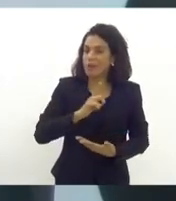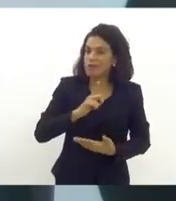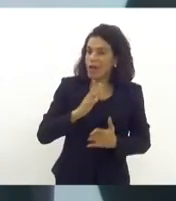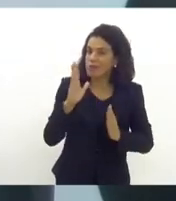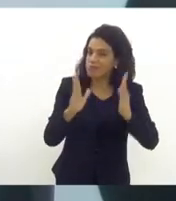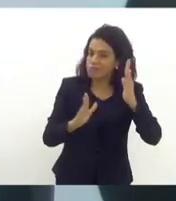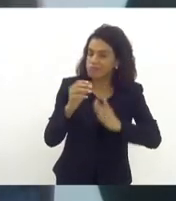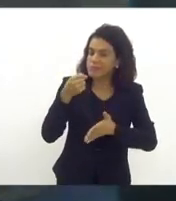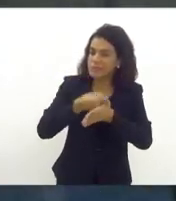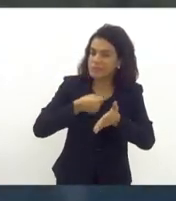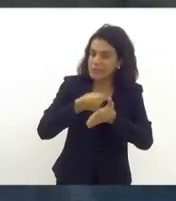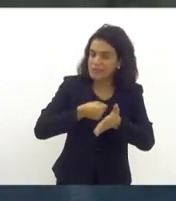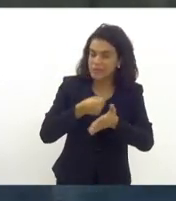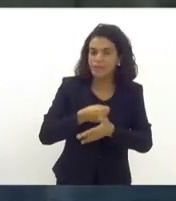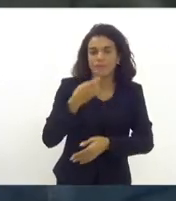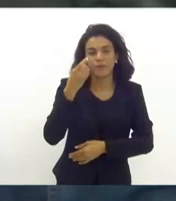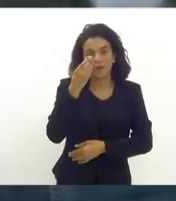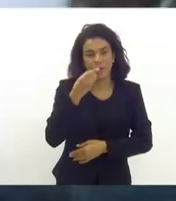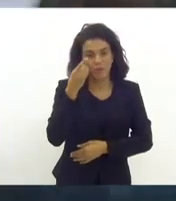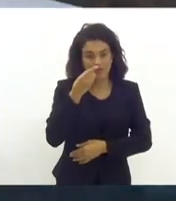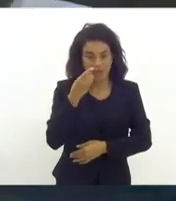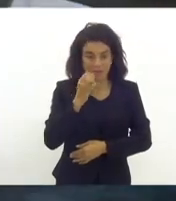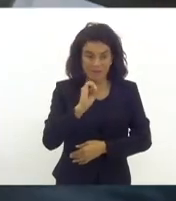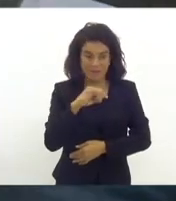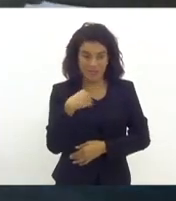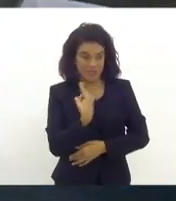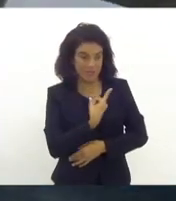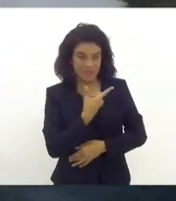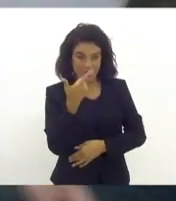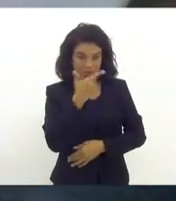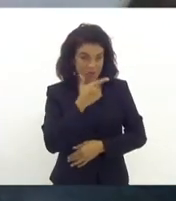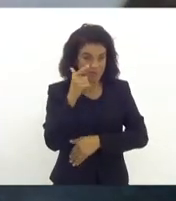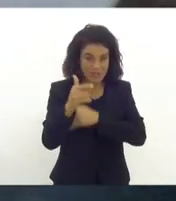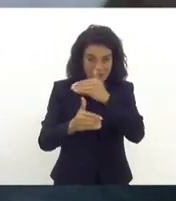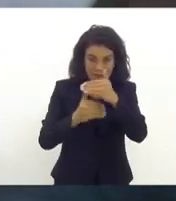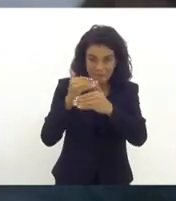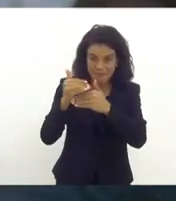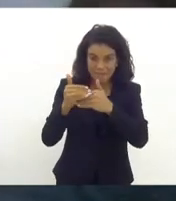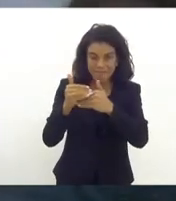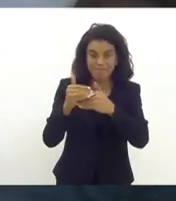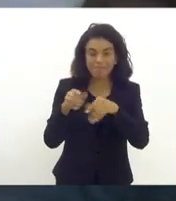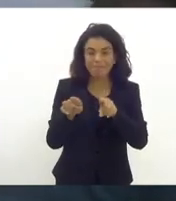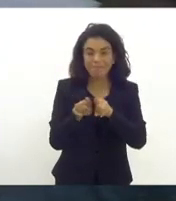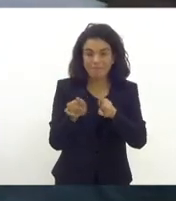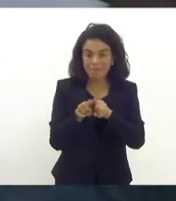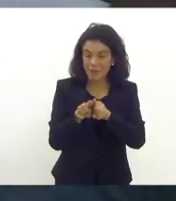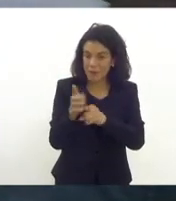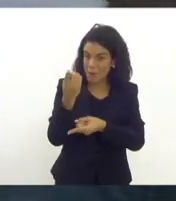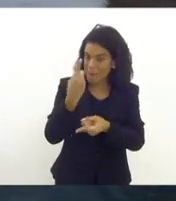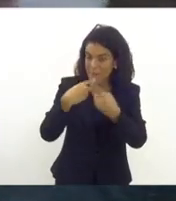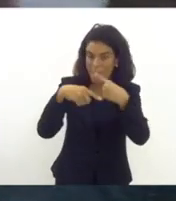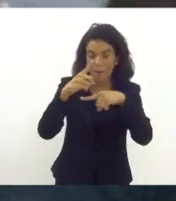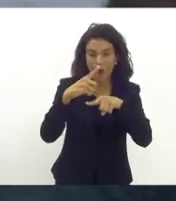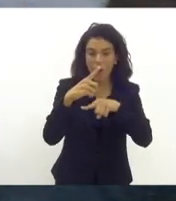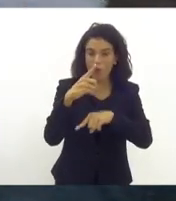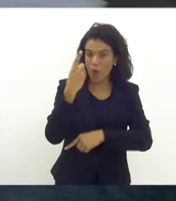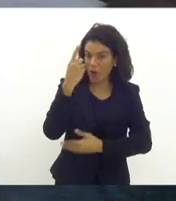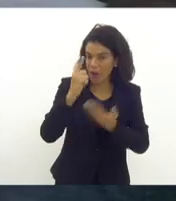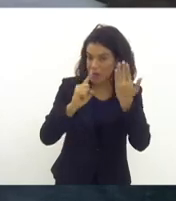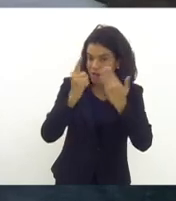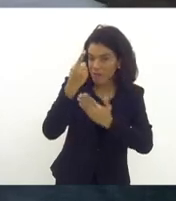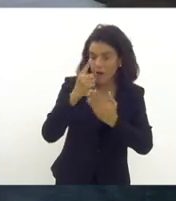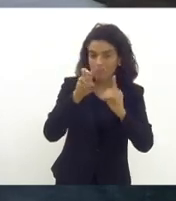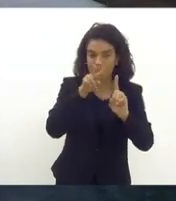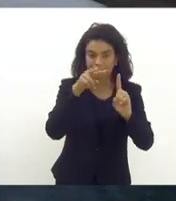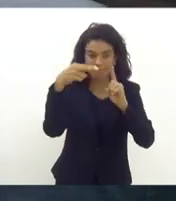que a gente briga por isso deputada se a gente não conseguir avançar recuar e trazer o carnaval para o lugar que ele é na